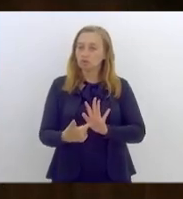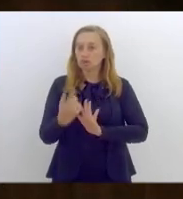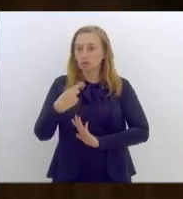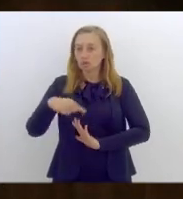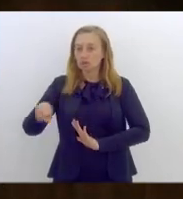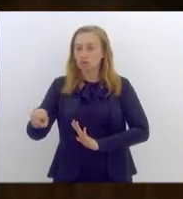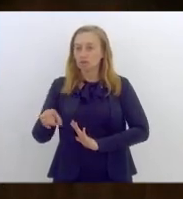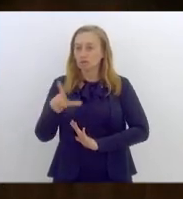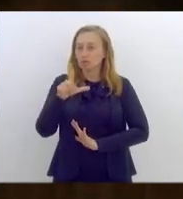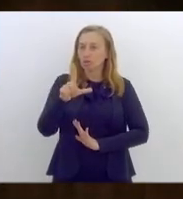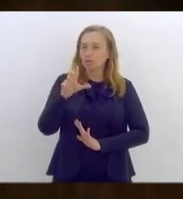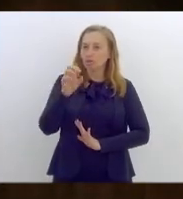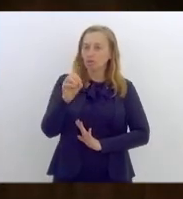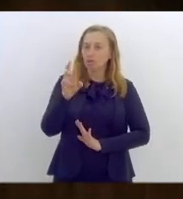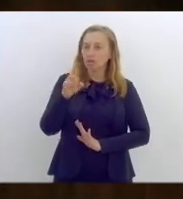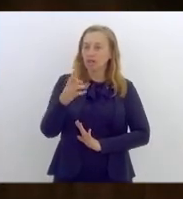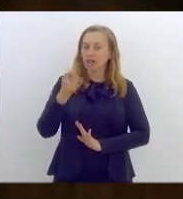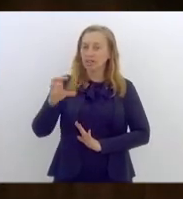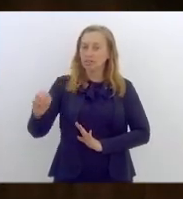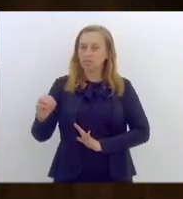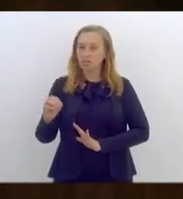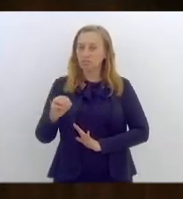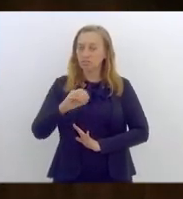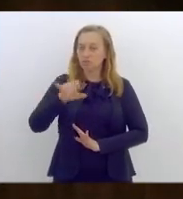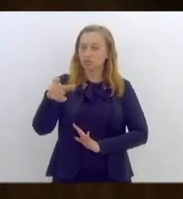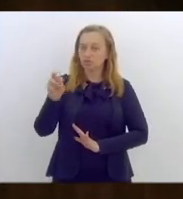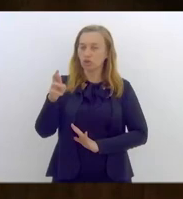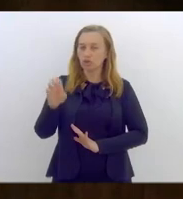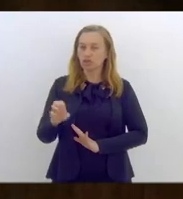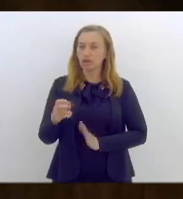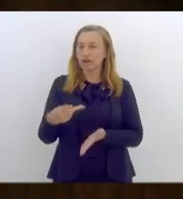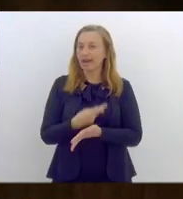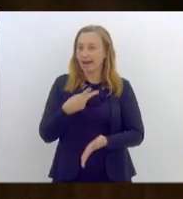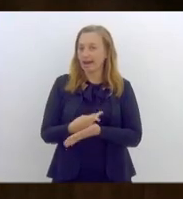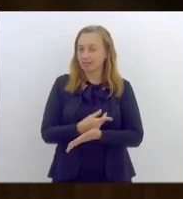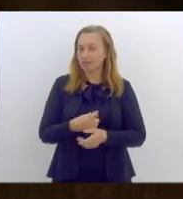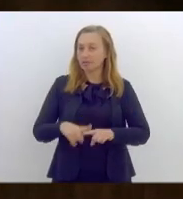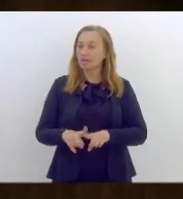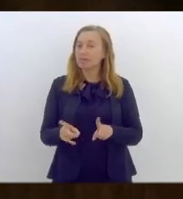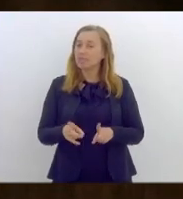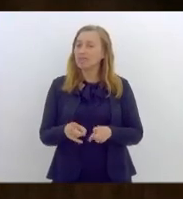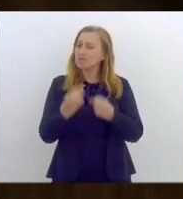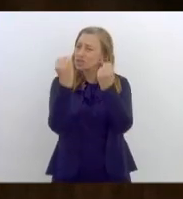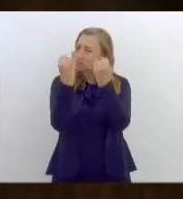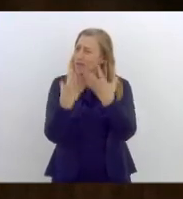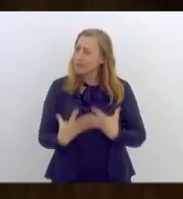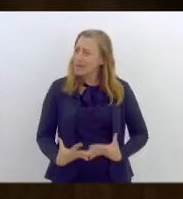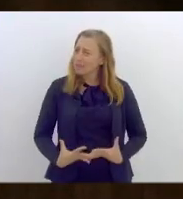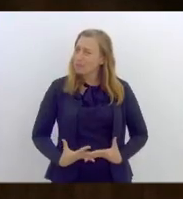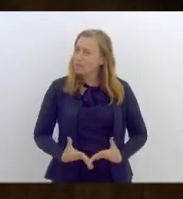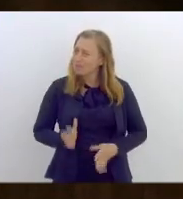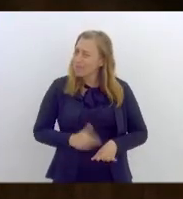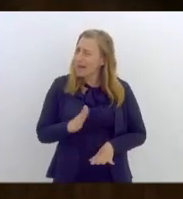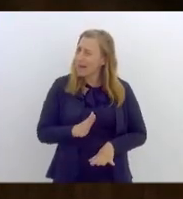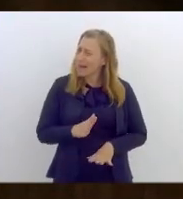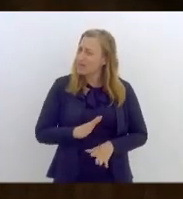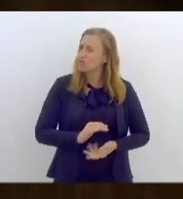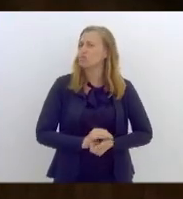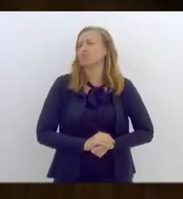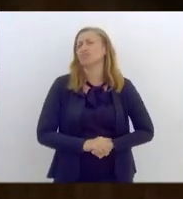Jorge lá da impreciso é mentiroso mas queria deixar mais uma coisinha